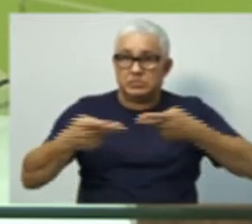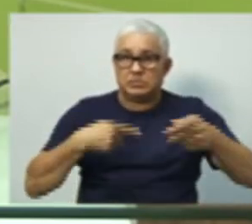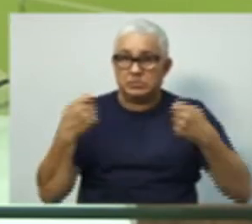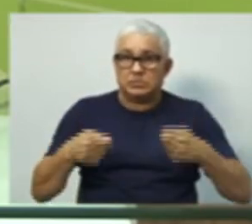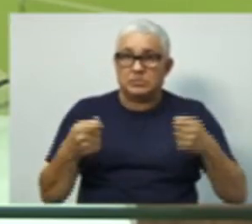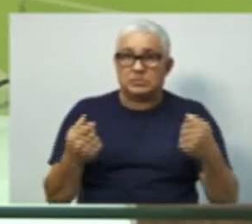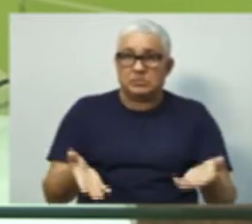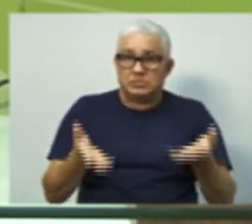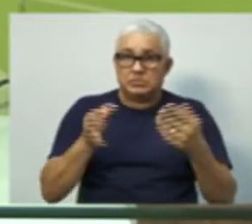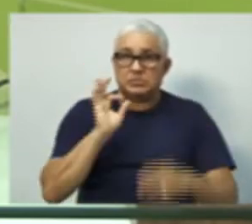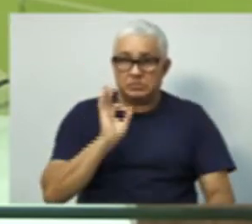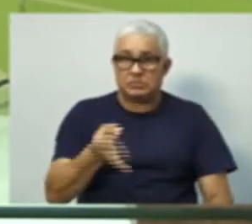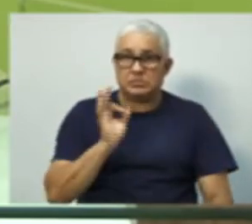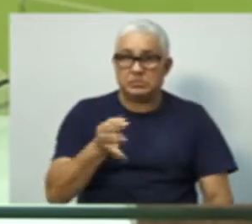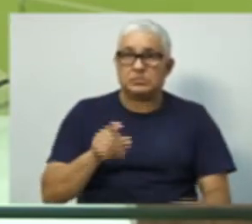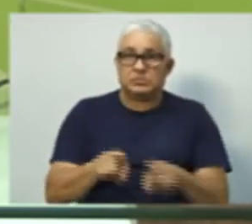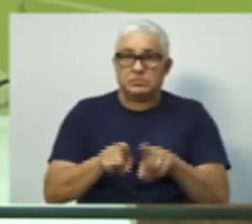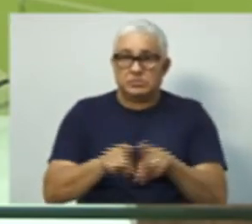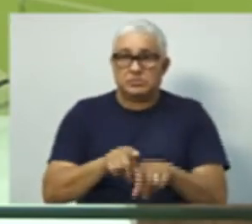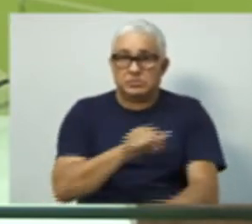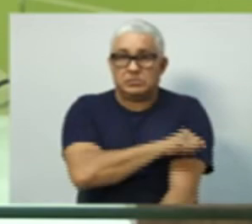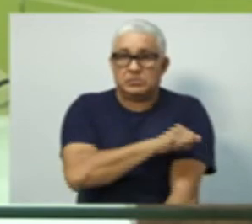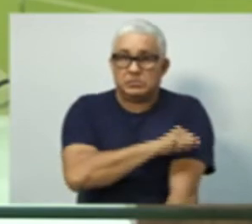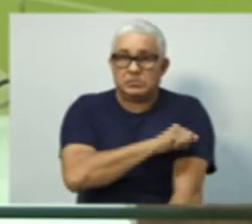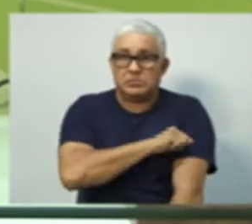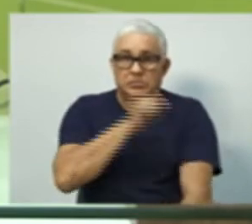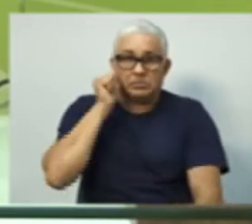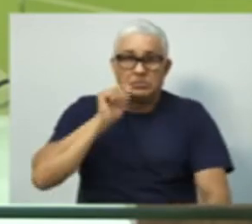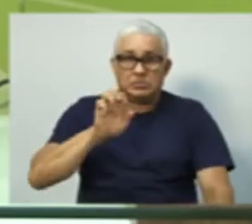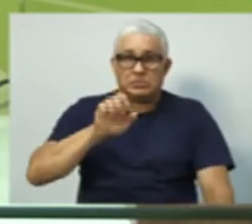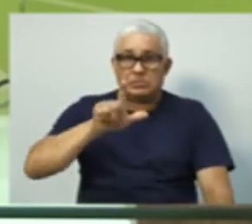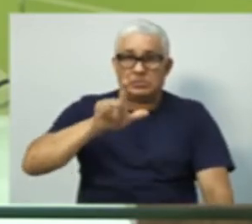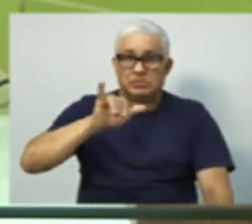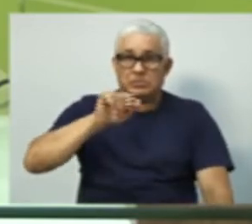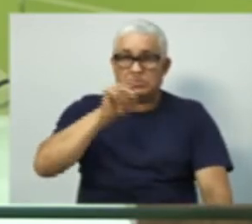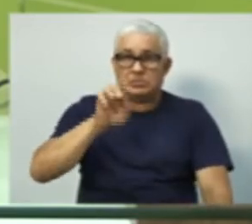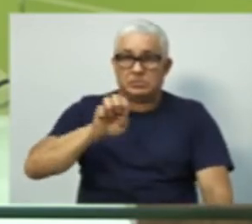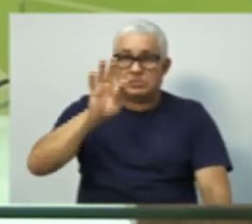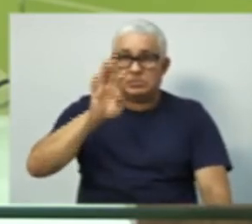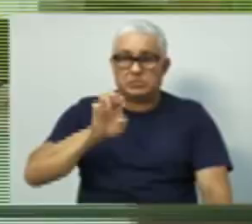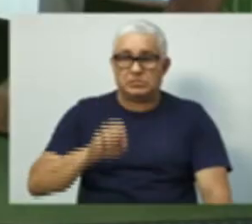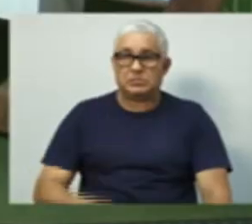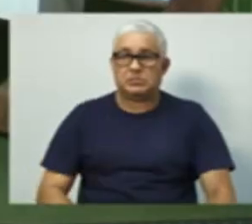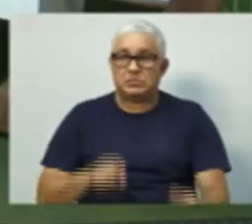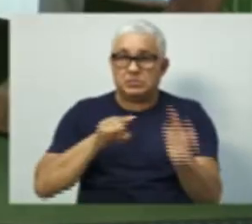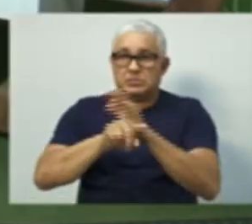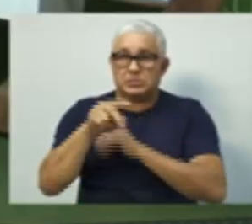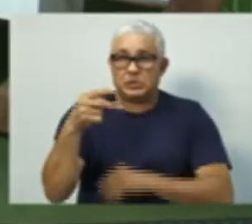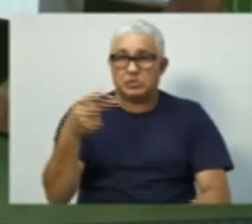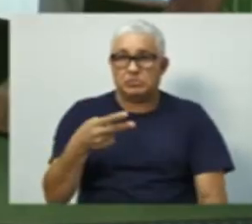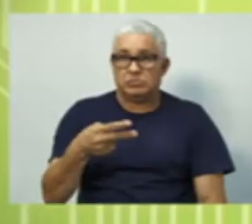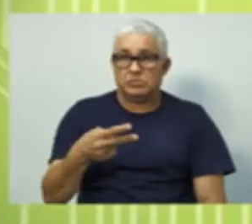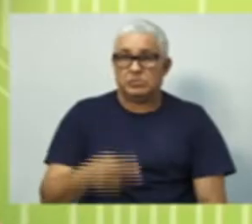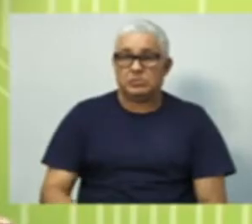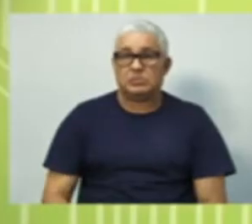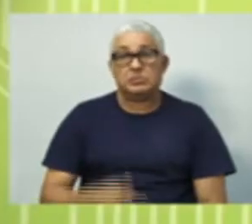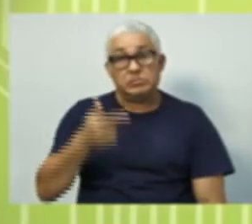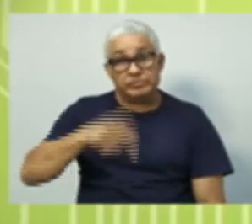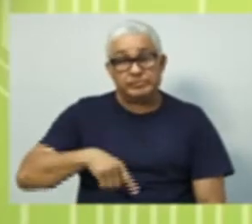entendido. O professor Rujani agora vai dar continuidade. Por favor, professor. Muito bom, professor